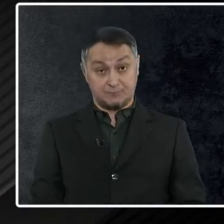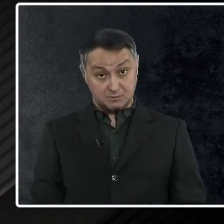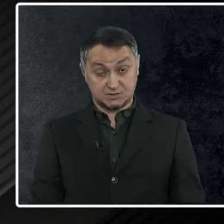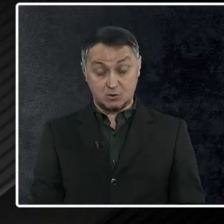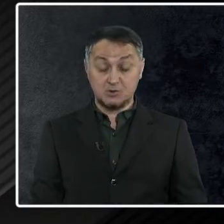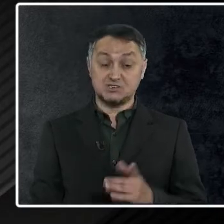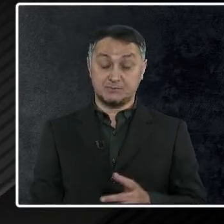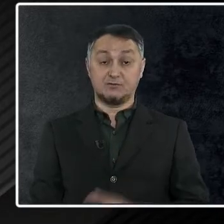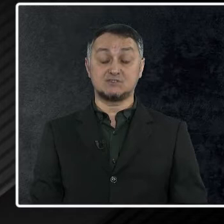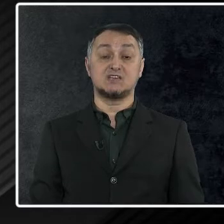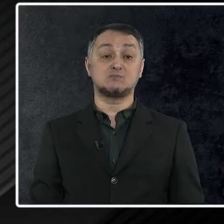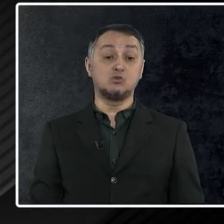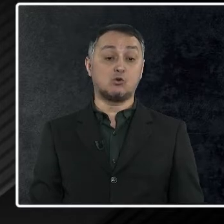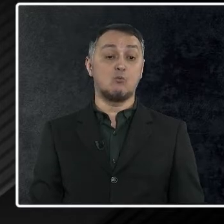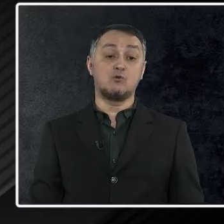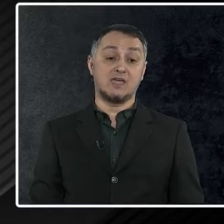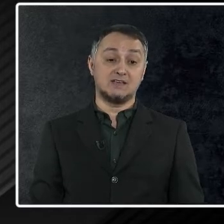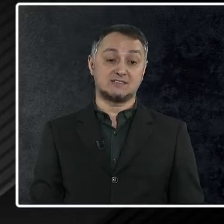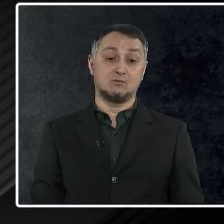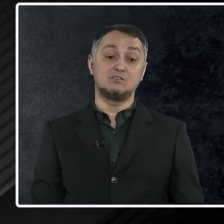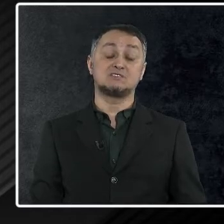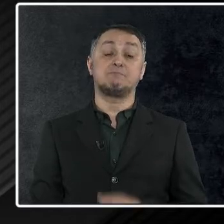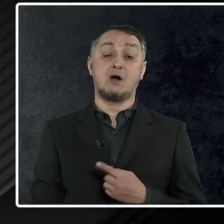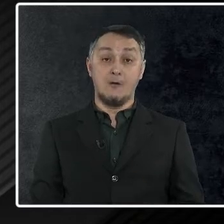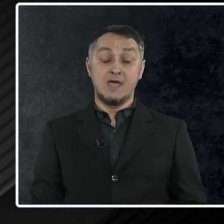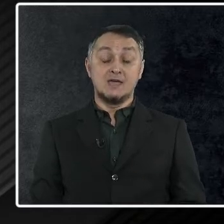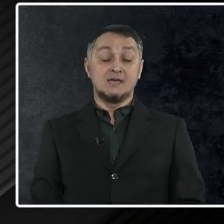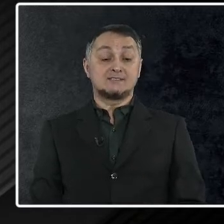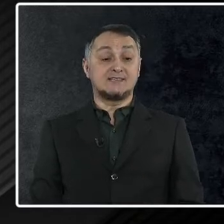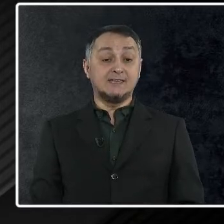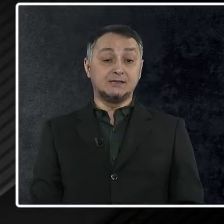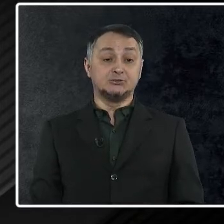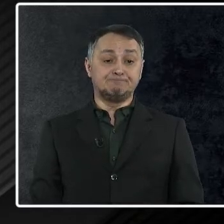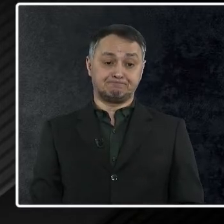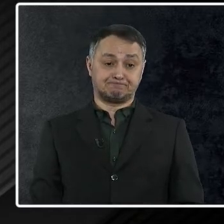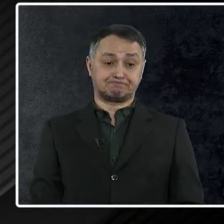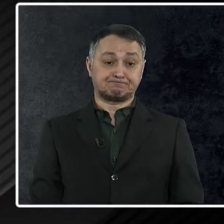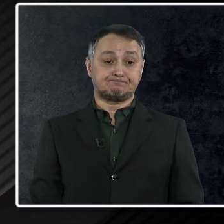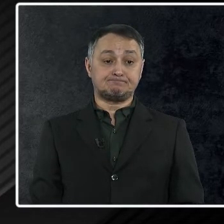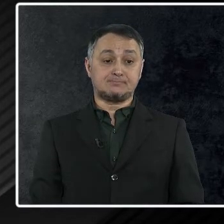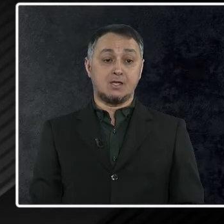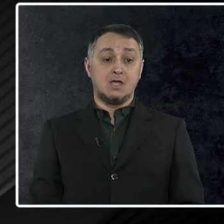linhas telefônicas. Como eu disse para vocês, muito comum em eleição municipal. Seguindo,